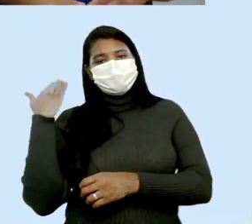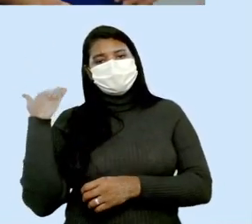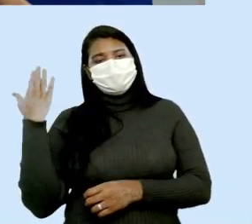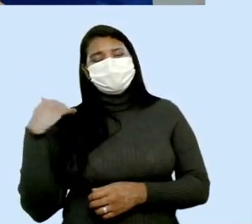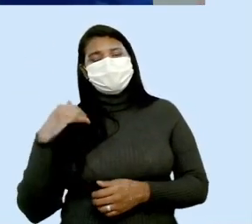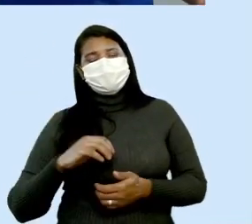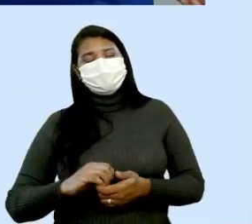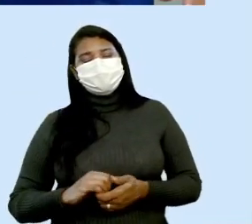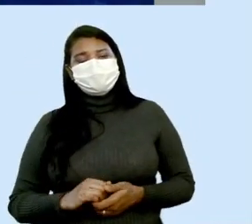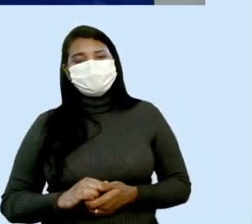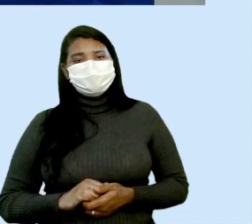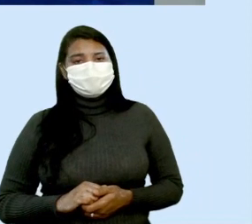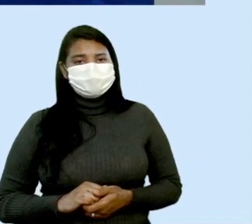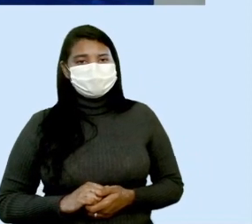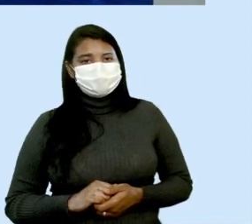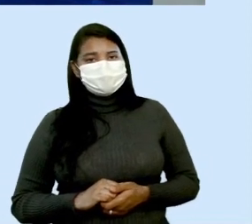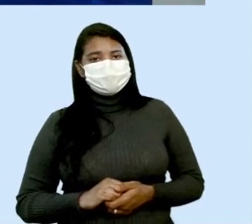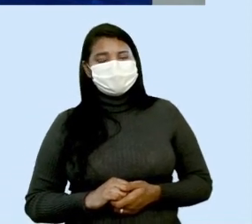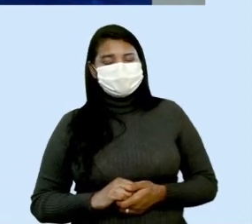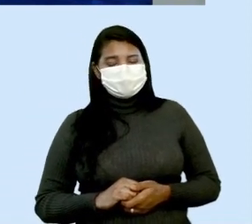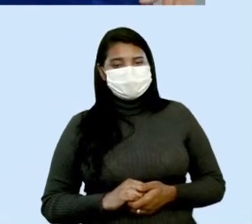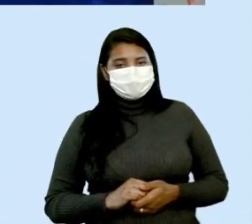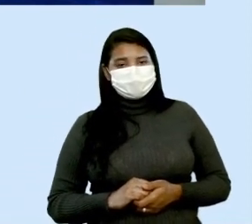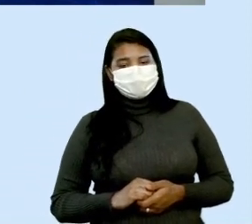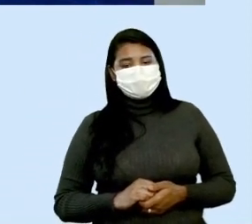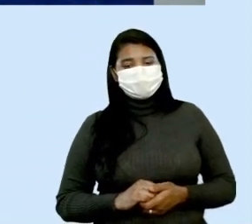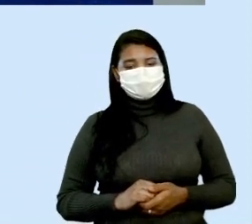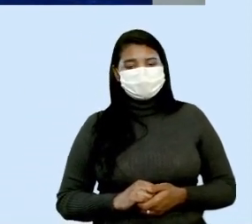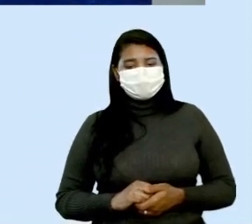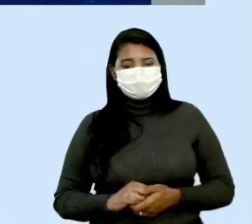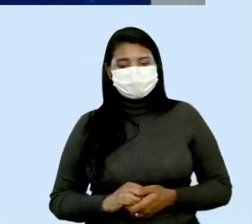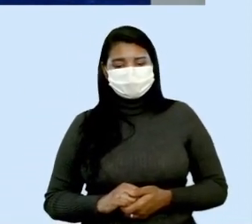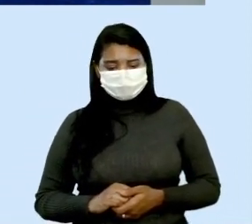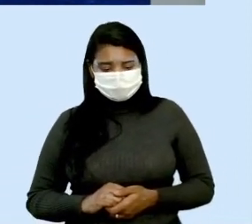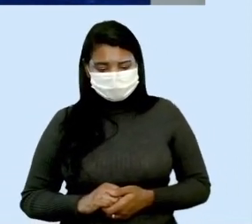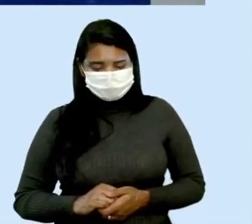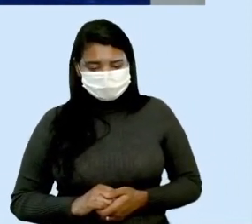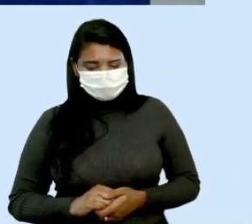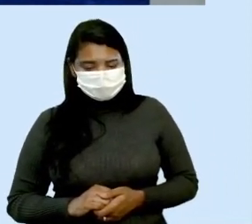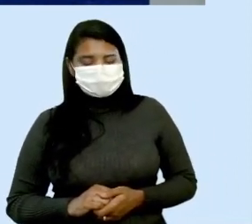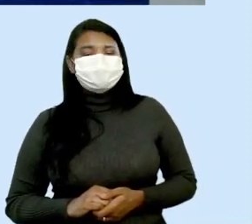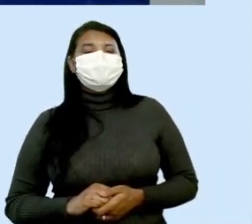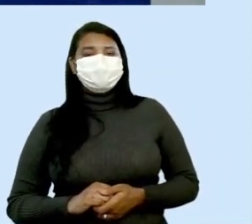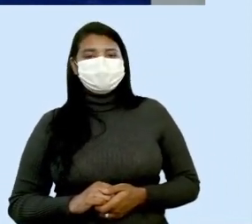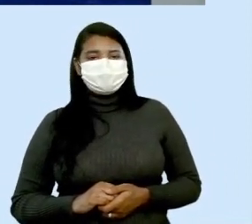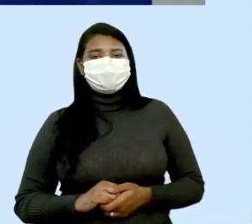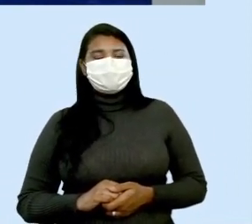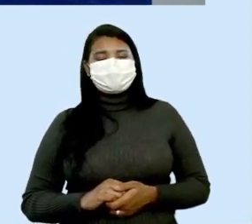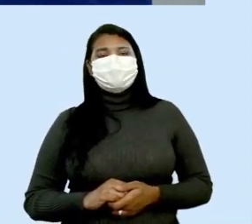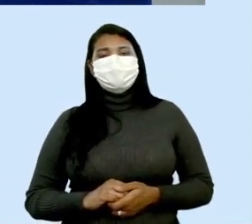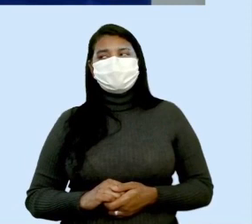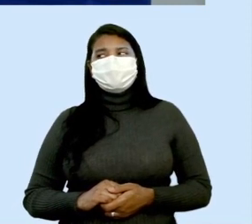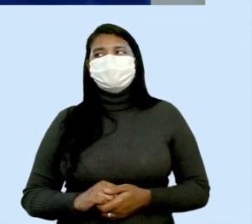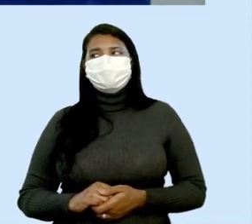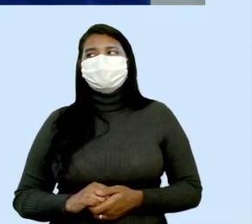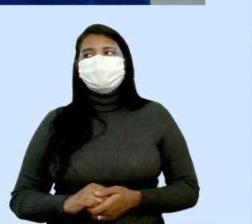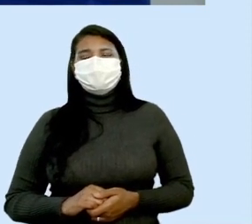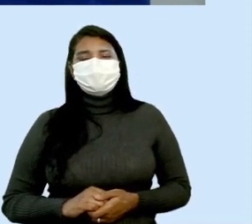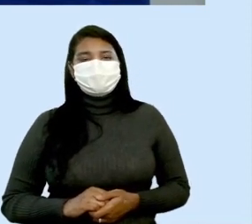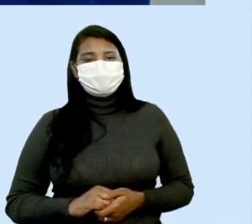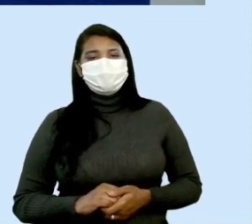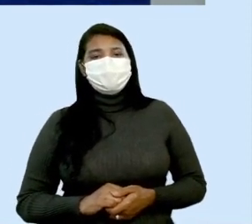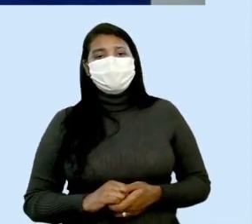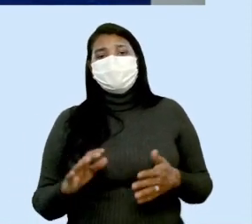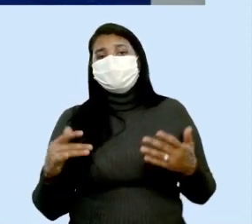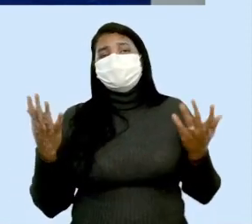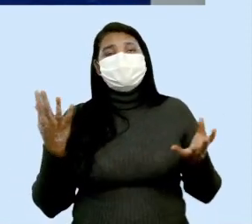Tanto travel com one L como traveled traveled e traveled.